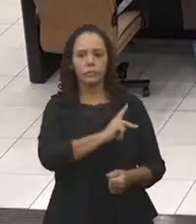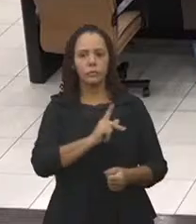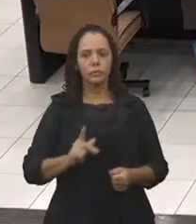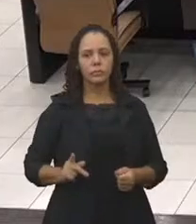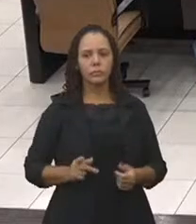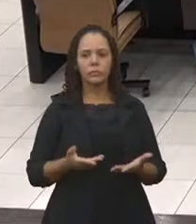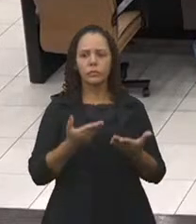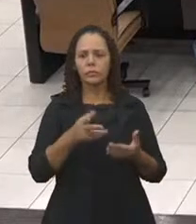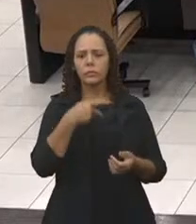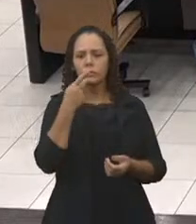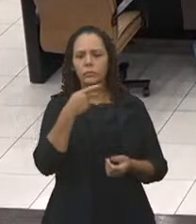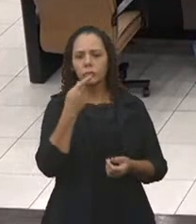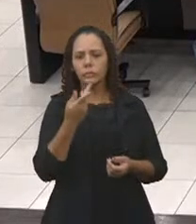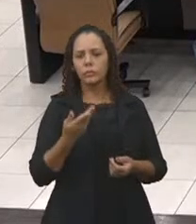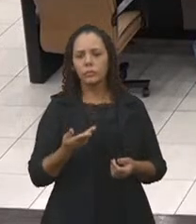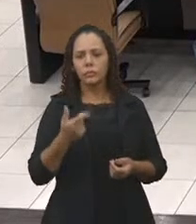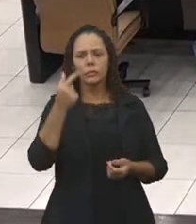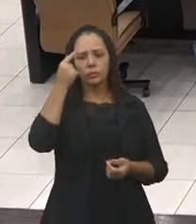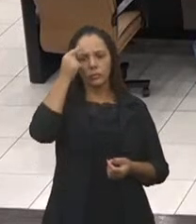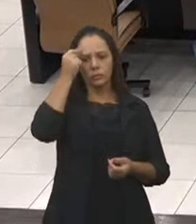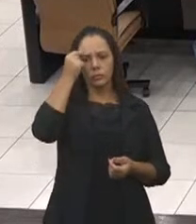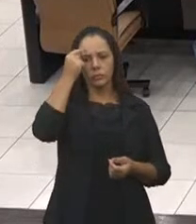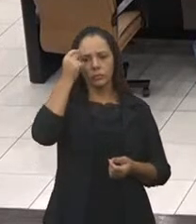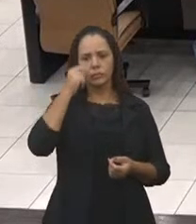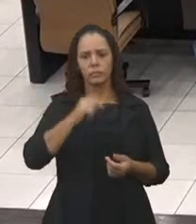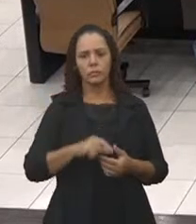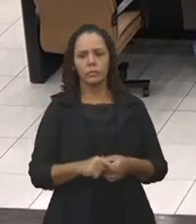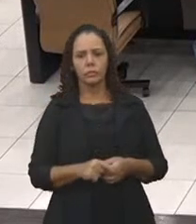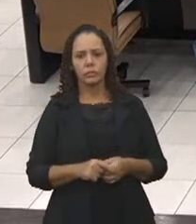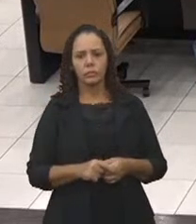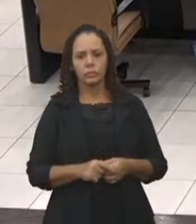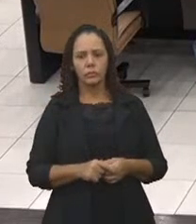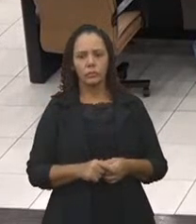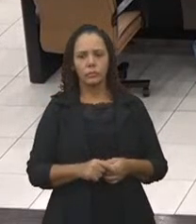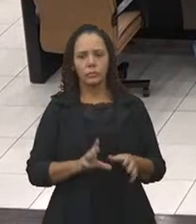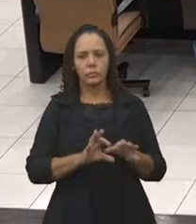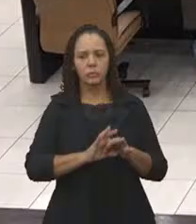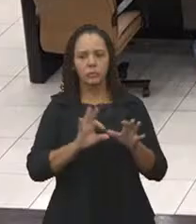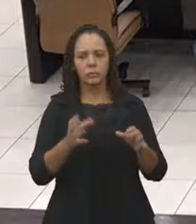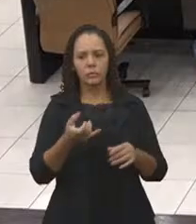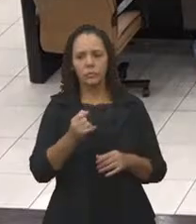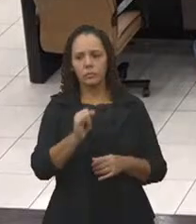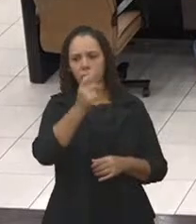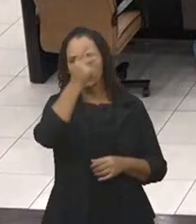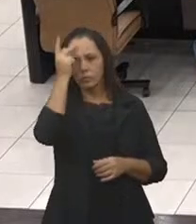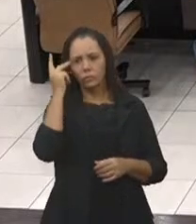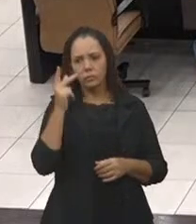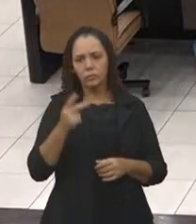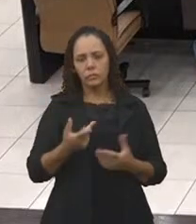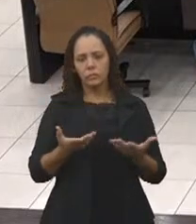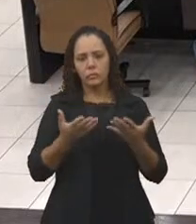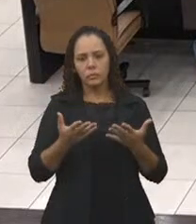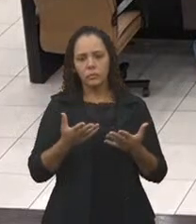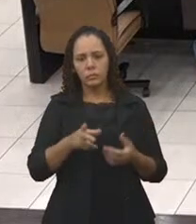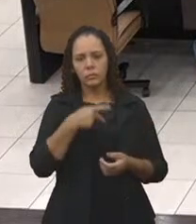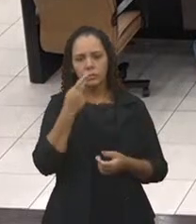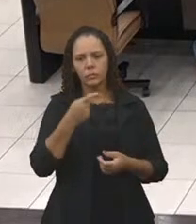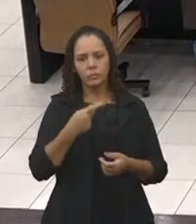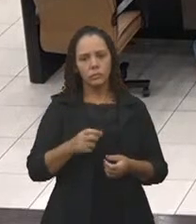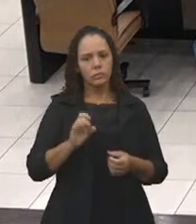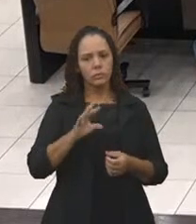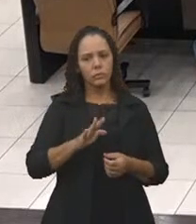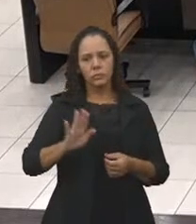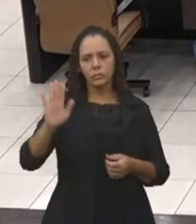colocação, Edgar? Falar alguma coisa? Deixo aqui a palavra aberta para quem quiser falar mais alguma coisa. Fique à vontade, é só levantar a